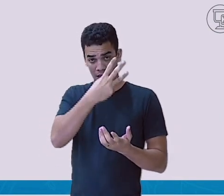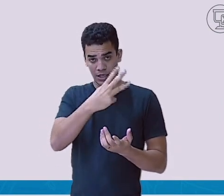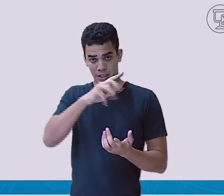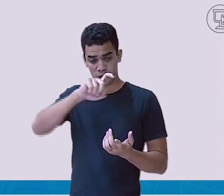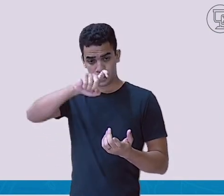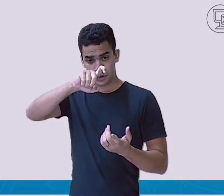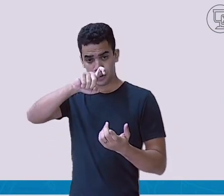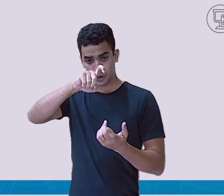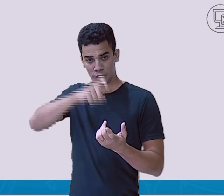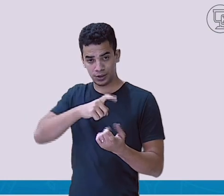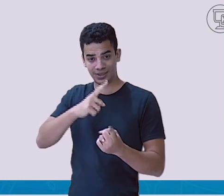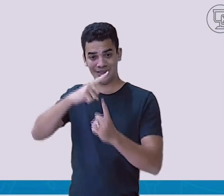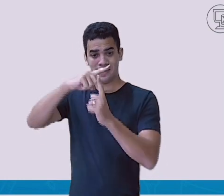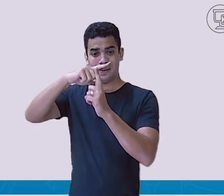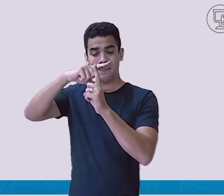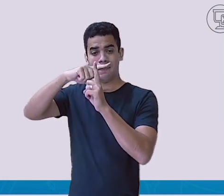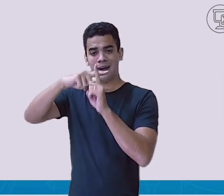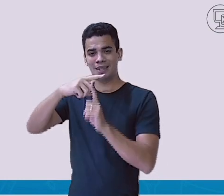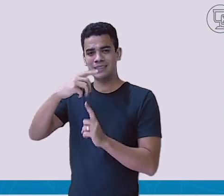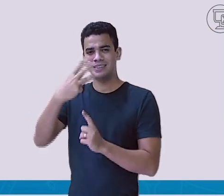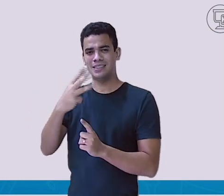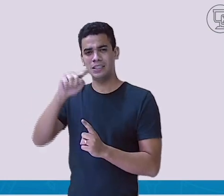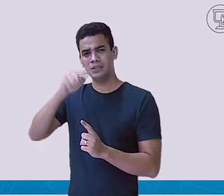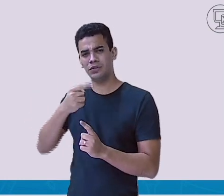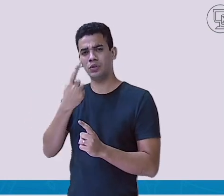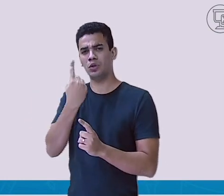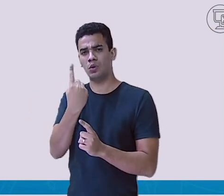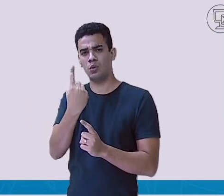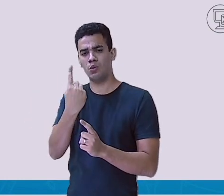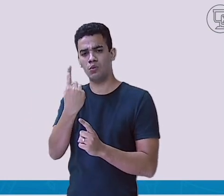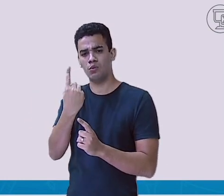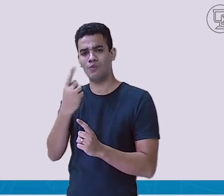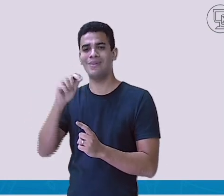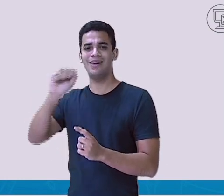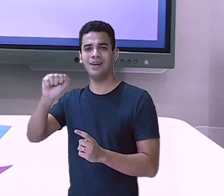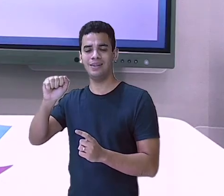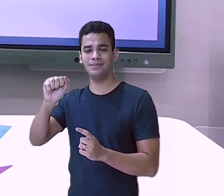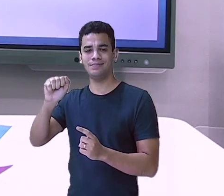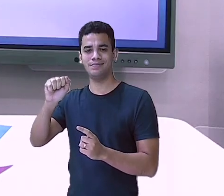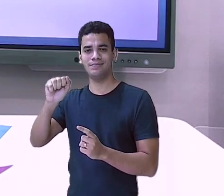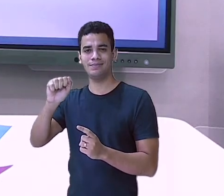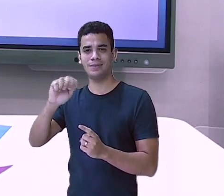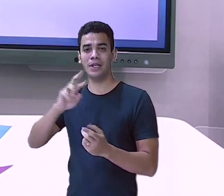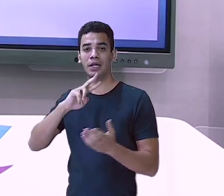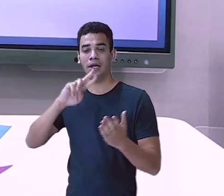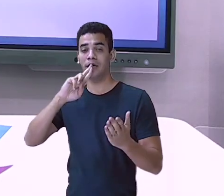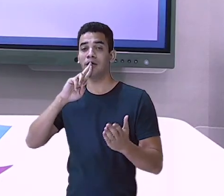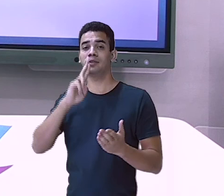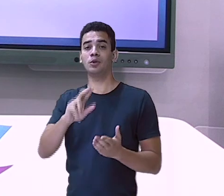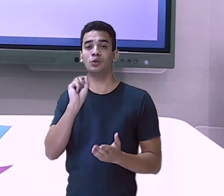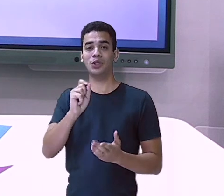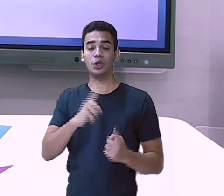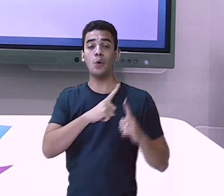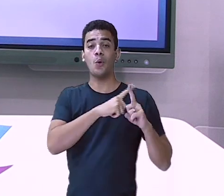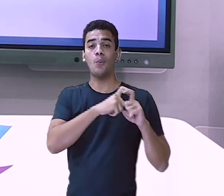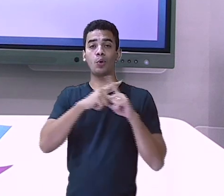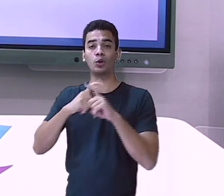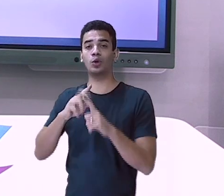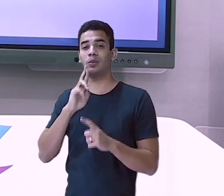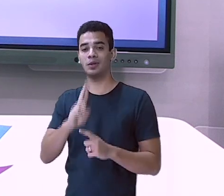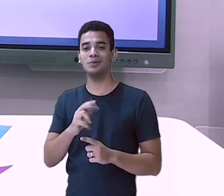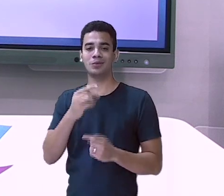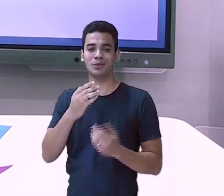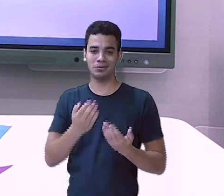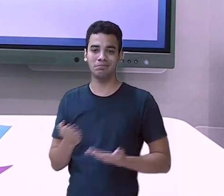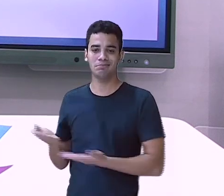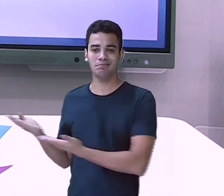3,1A. É o polinômio que representa o perímetro desta figura. Aí, para encontrar o valor, né,